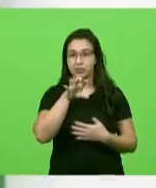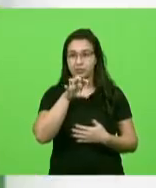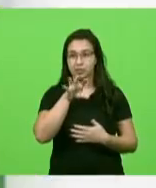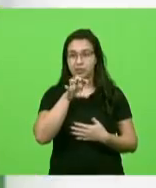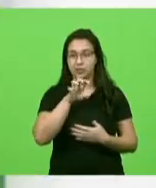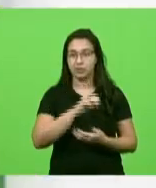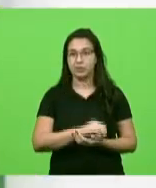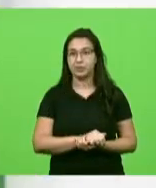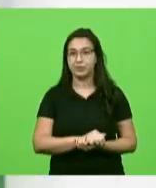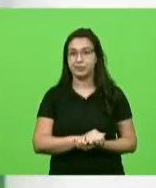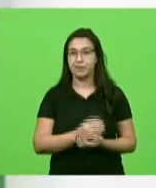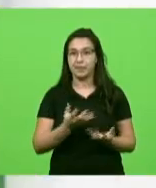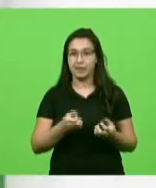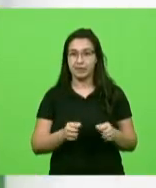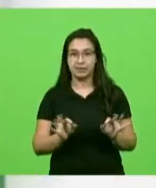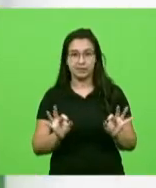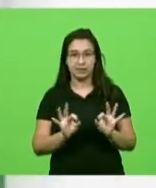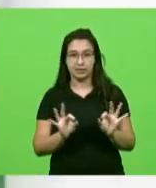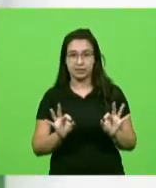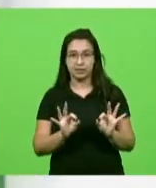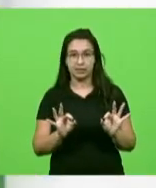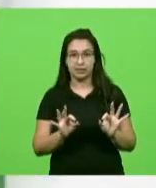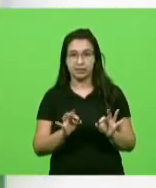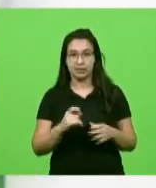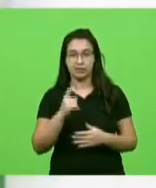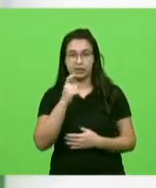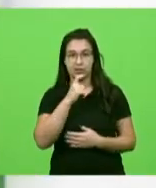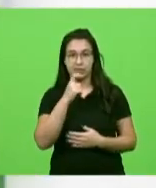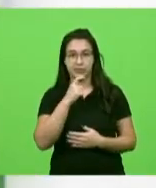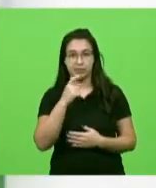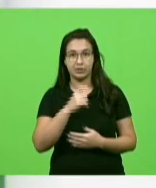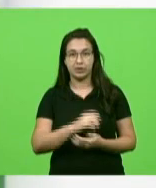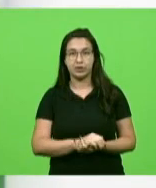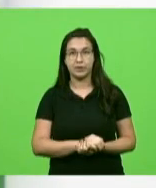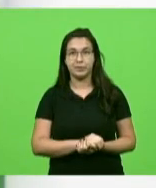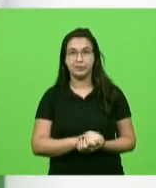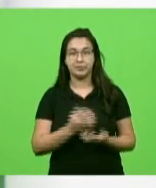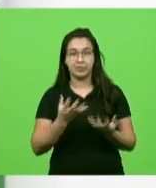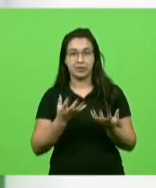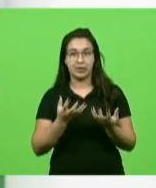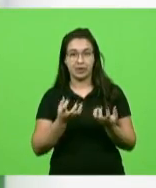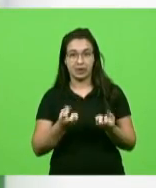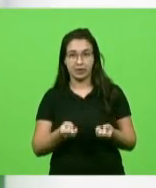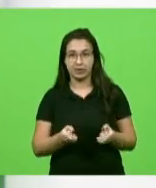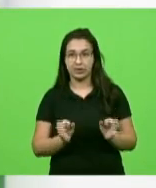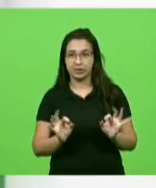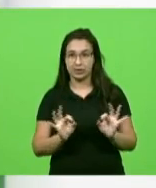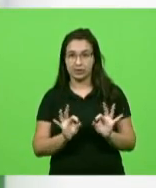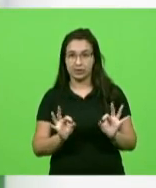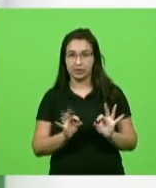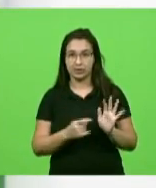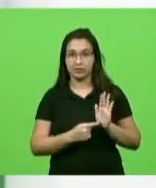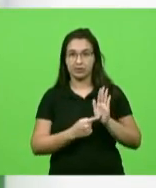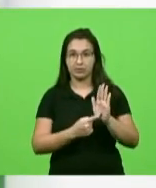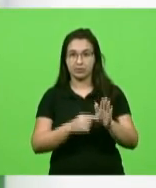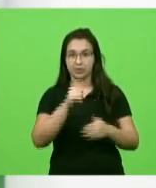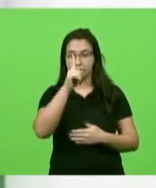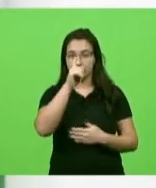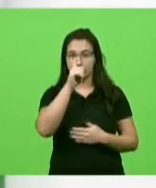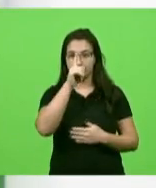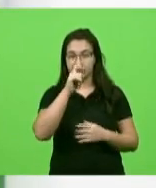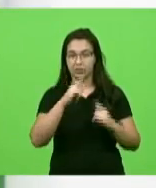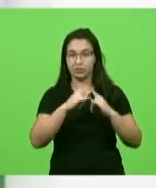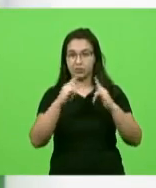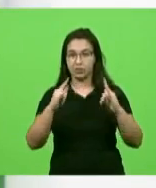não recebe pela declaração falsa não recebe pela pela denúncia do hospital de campanha